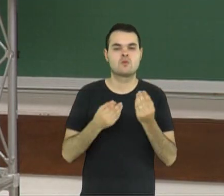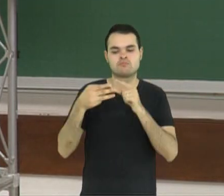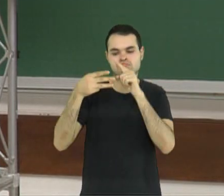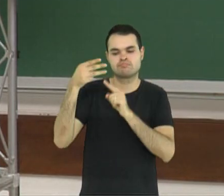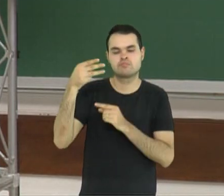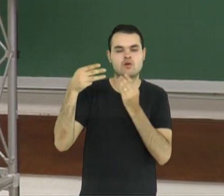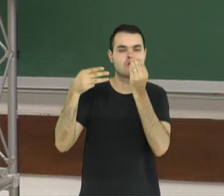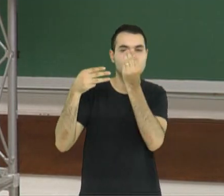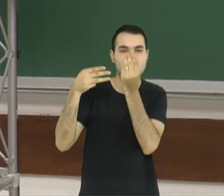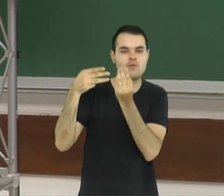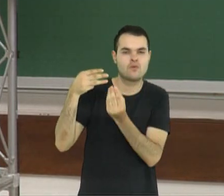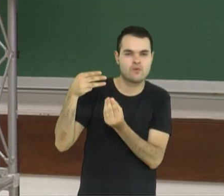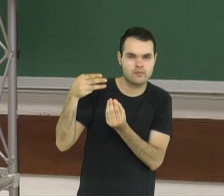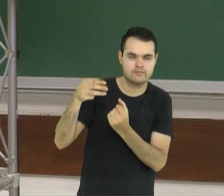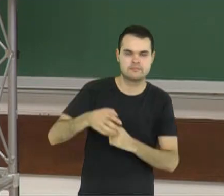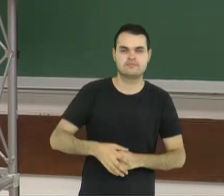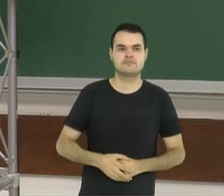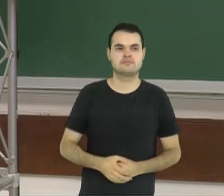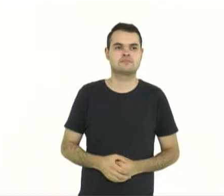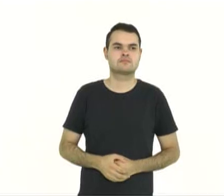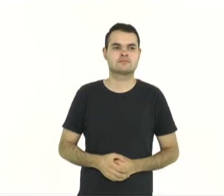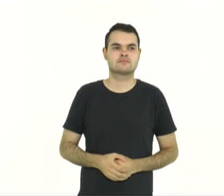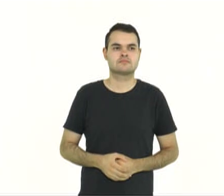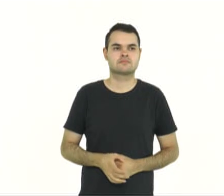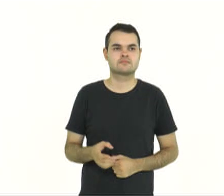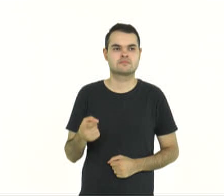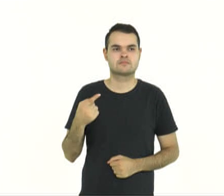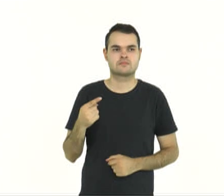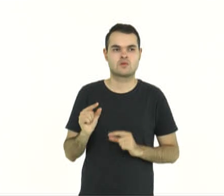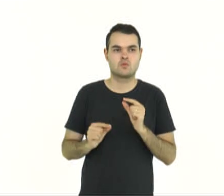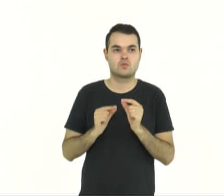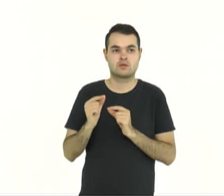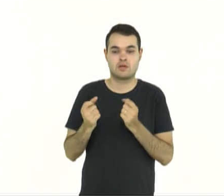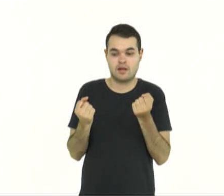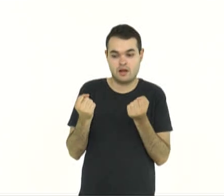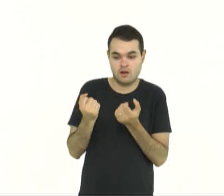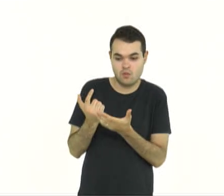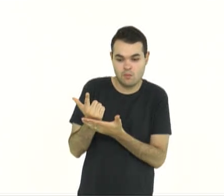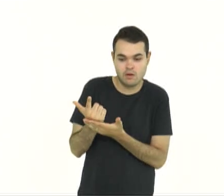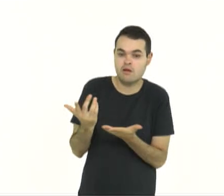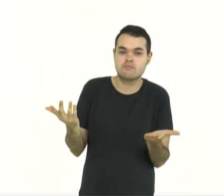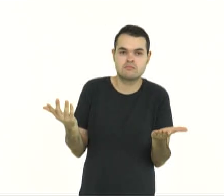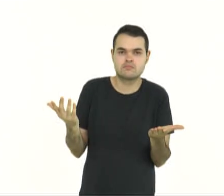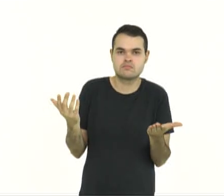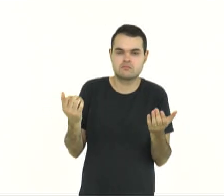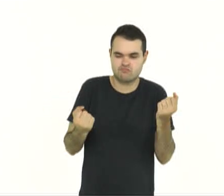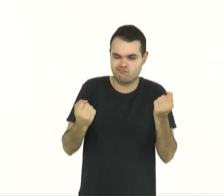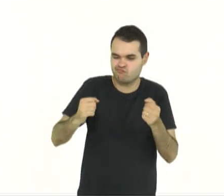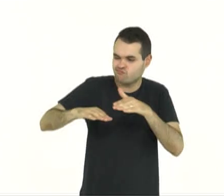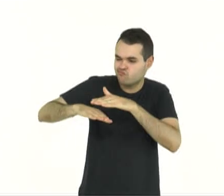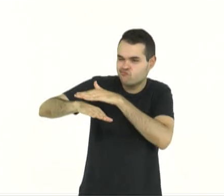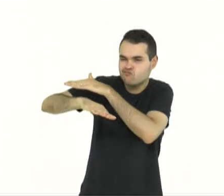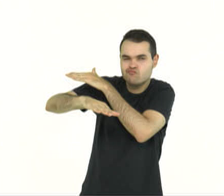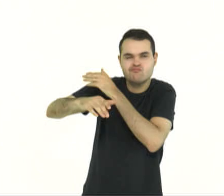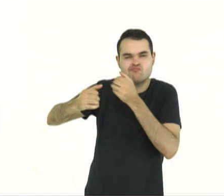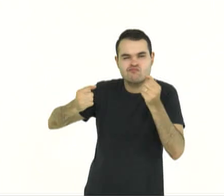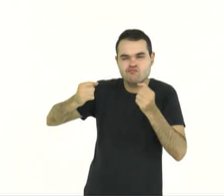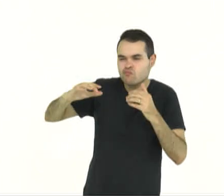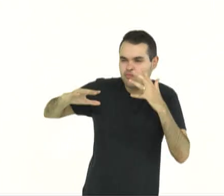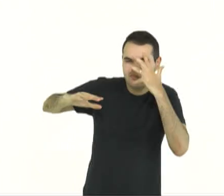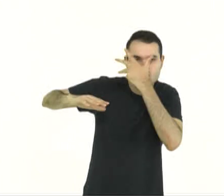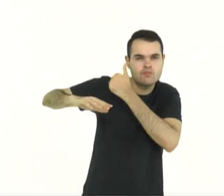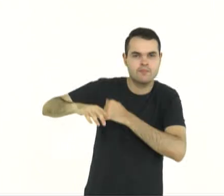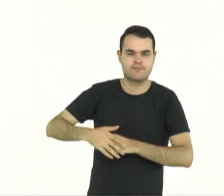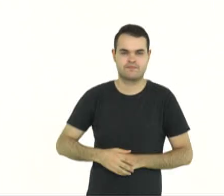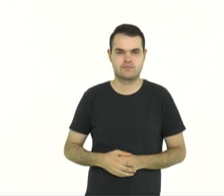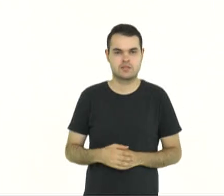então, aquelas frases que eu deixei para vocês? Que coche vais a comprar? Um deportivo. Que carro você vai